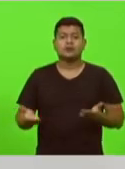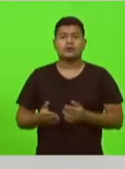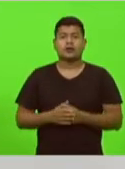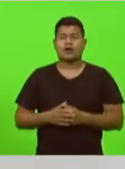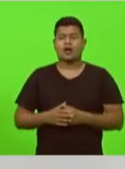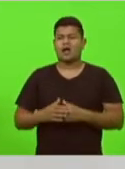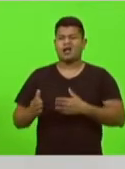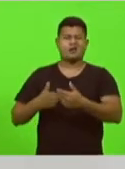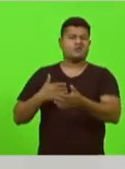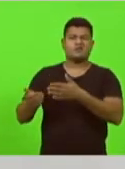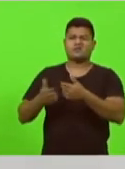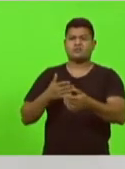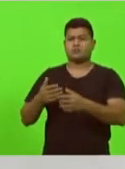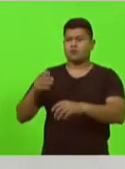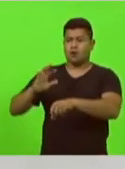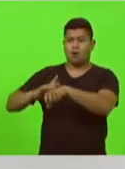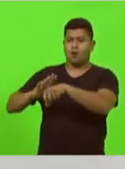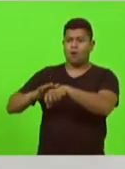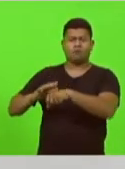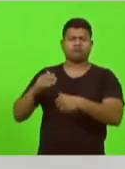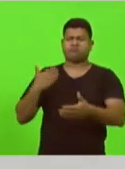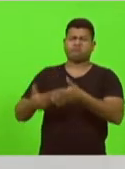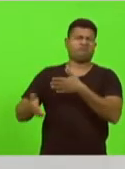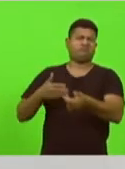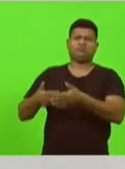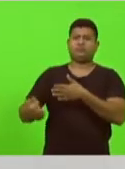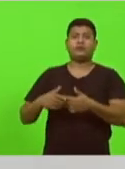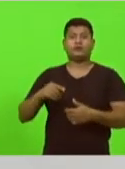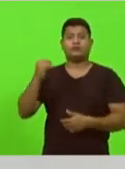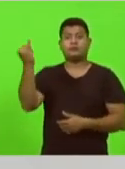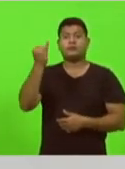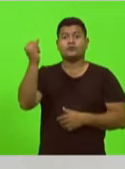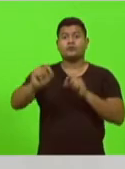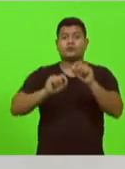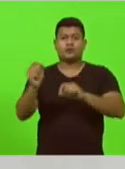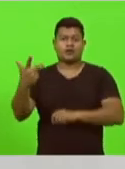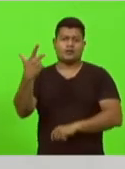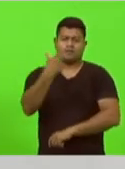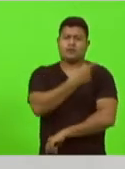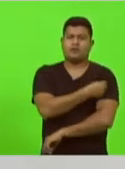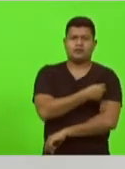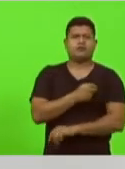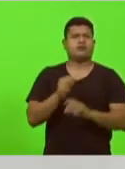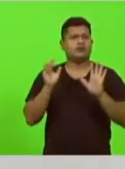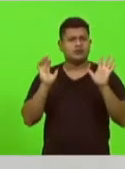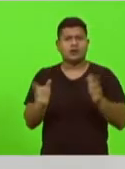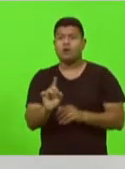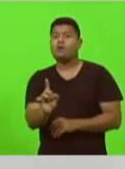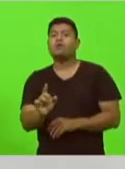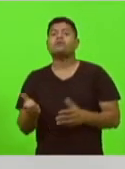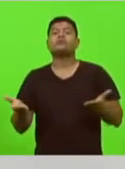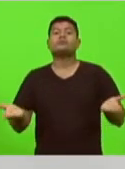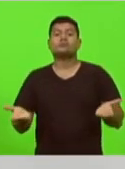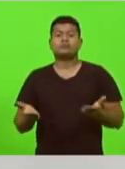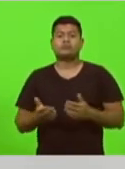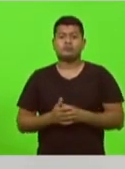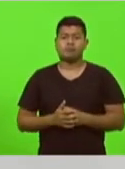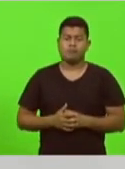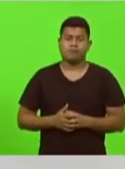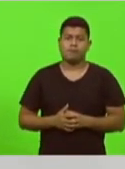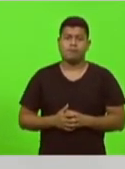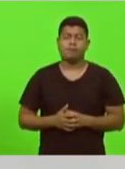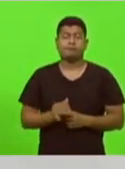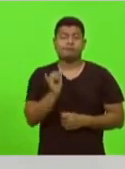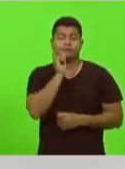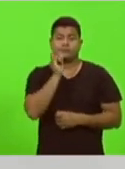mais. Não importa a doença. Importa é se tu está vacinado ou não. Por